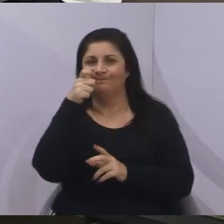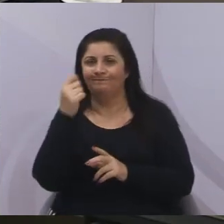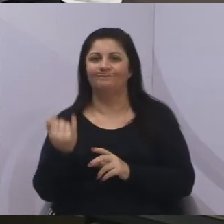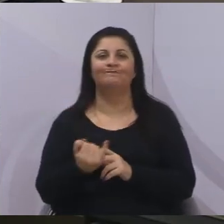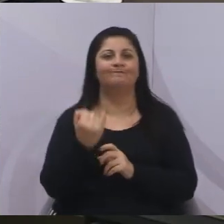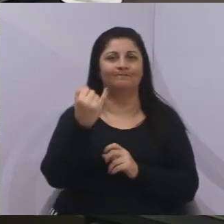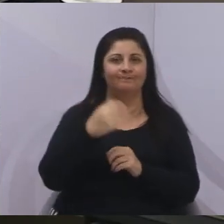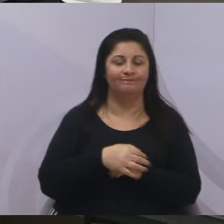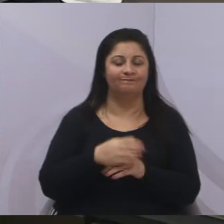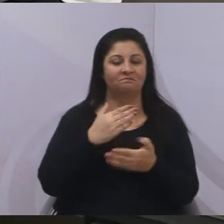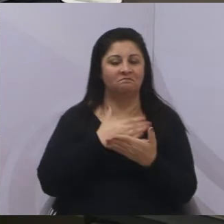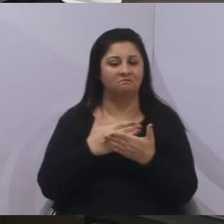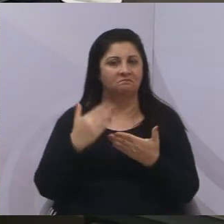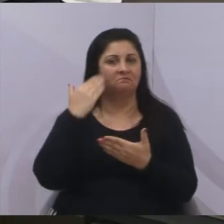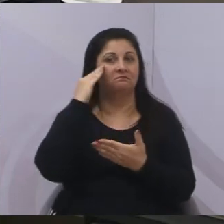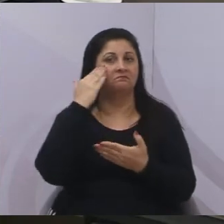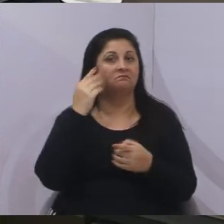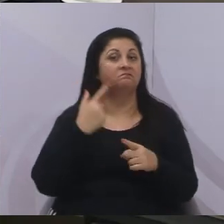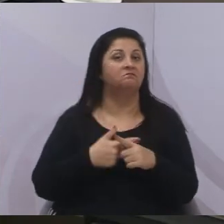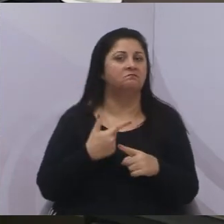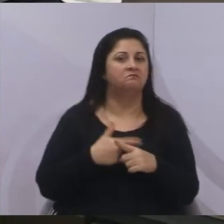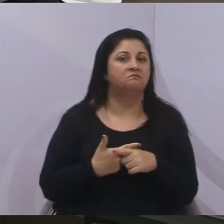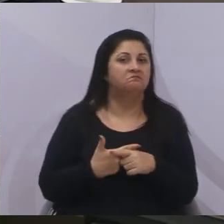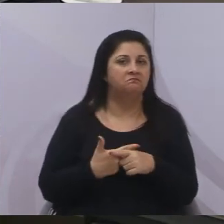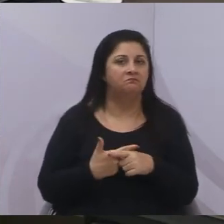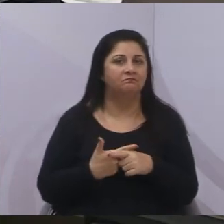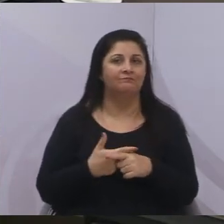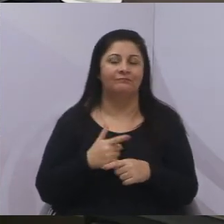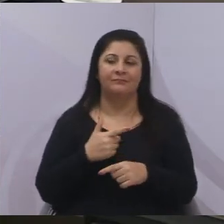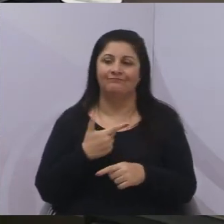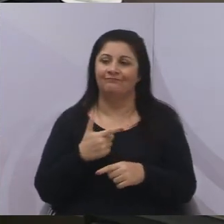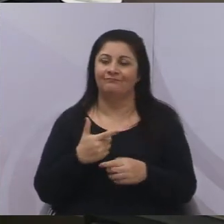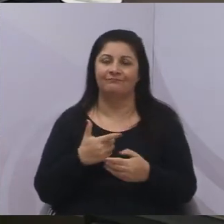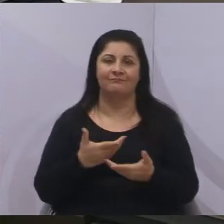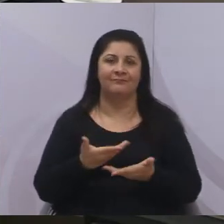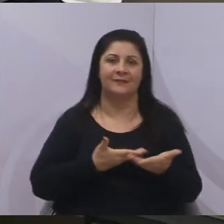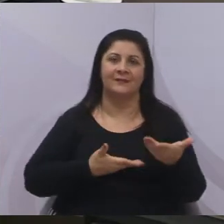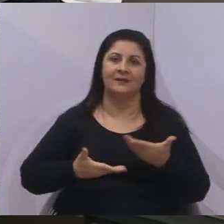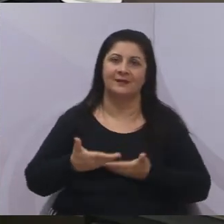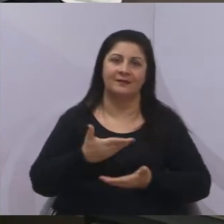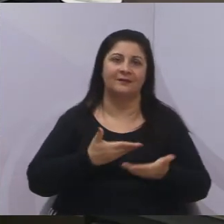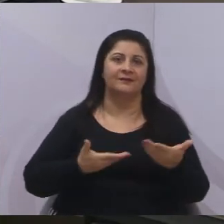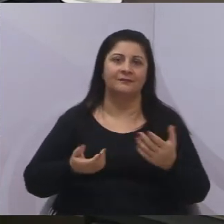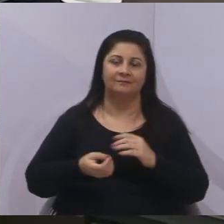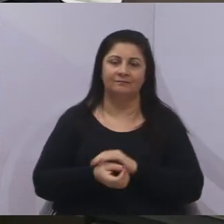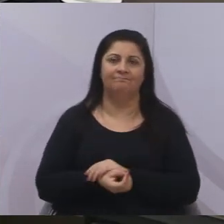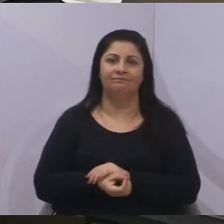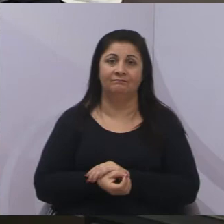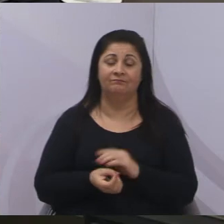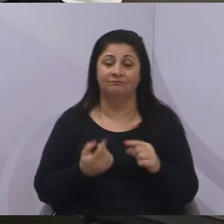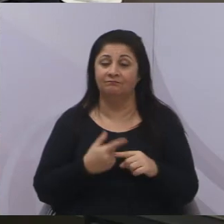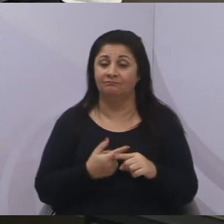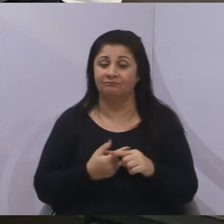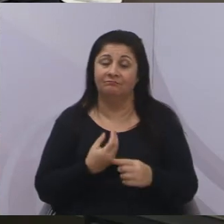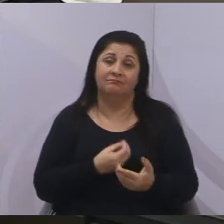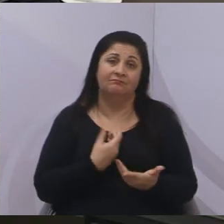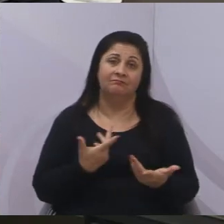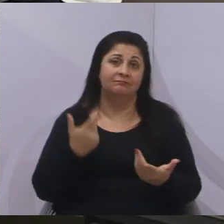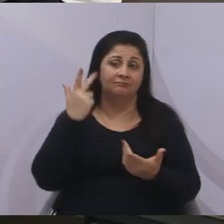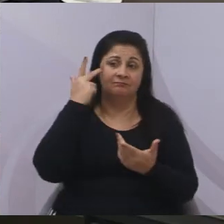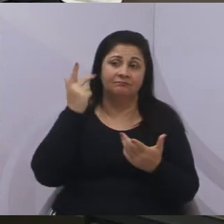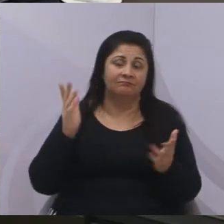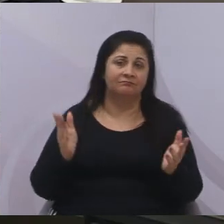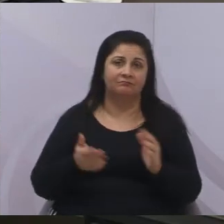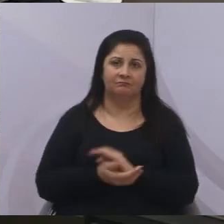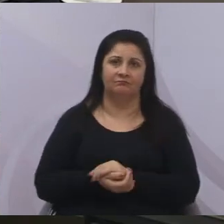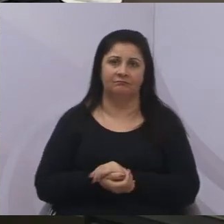começa a entender o porquê de um não atendimento até, porque a vida pública é assim, não é feita